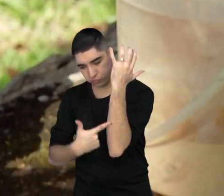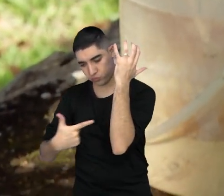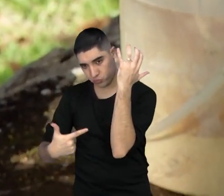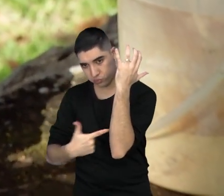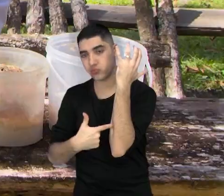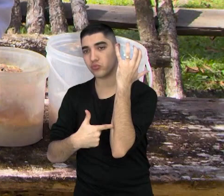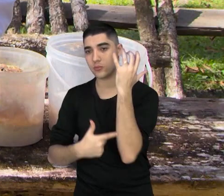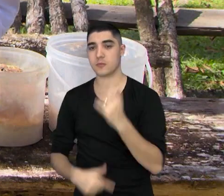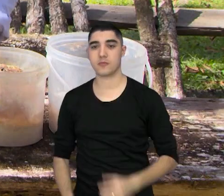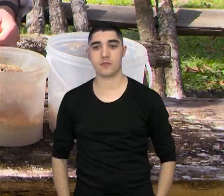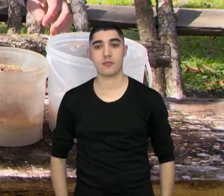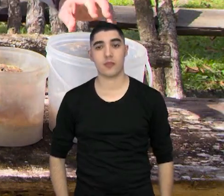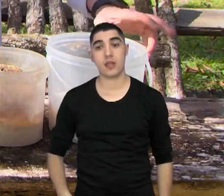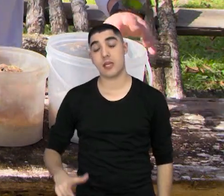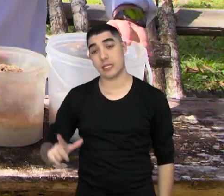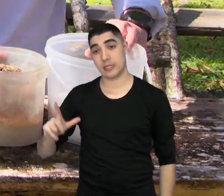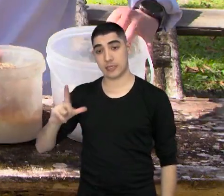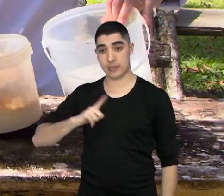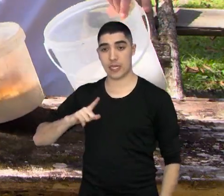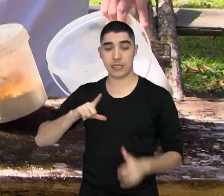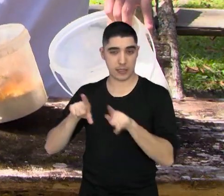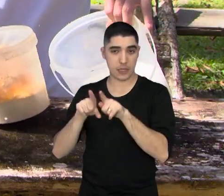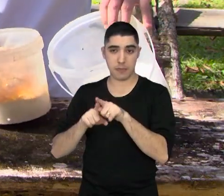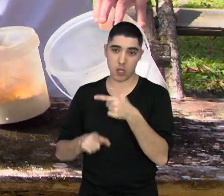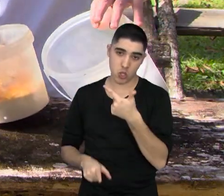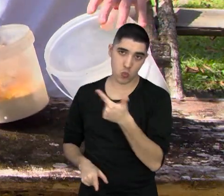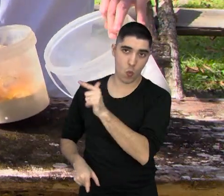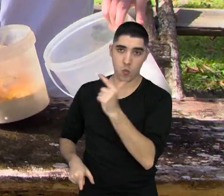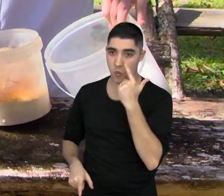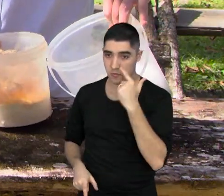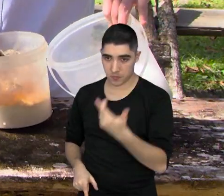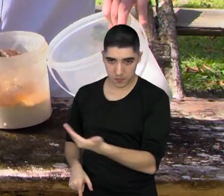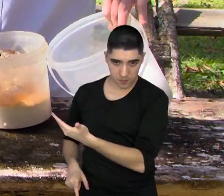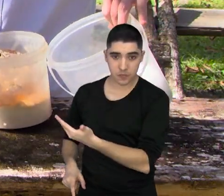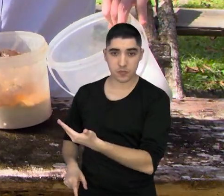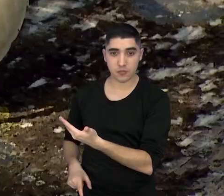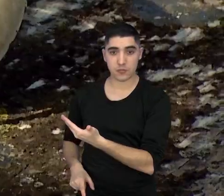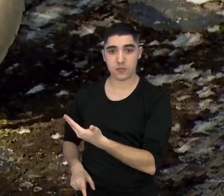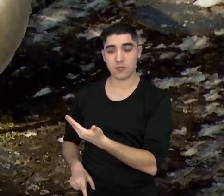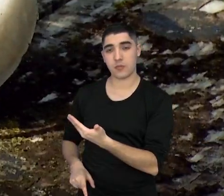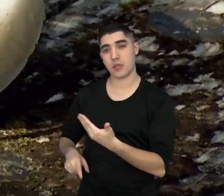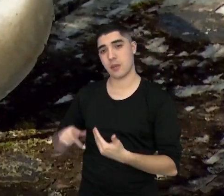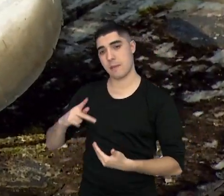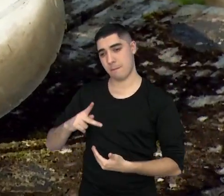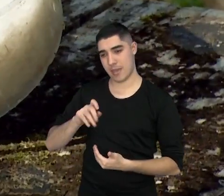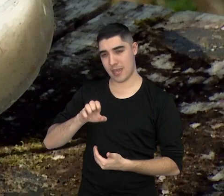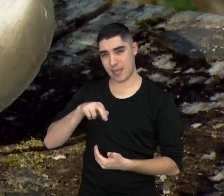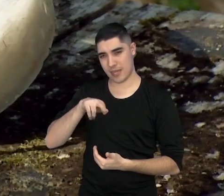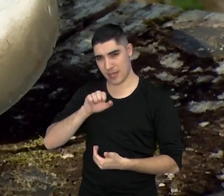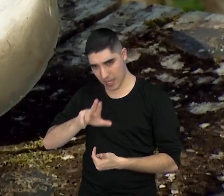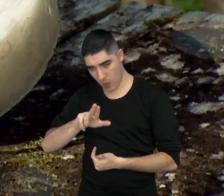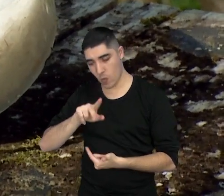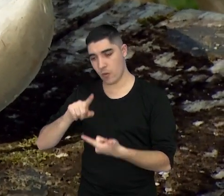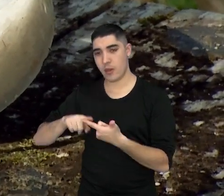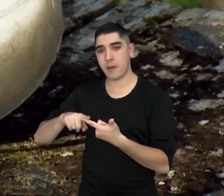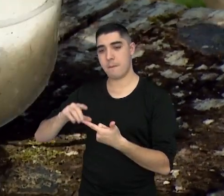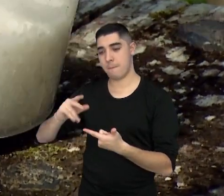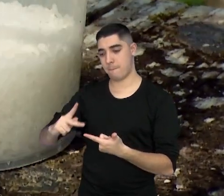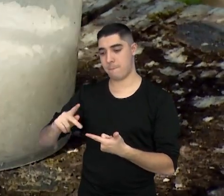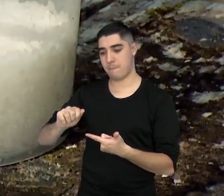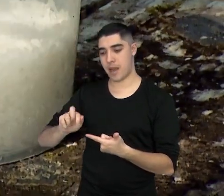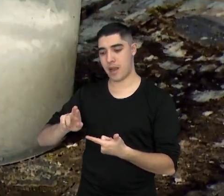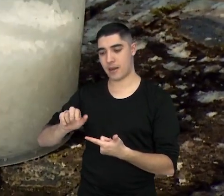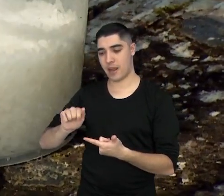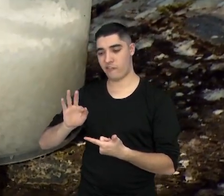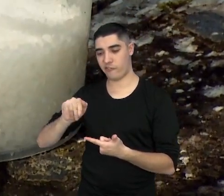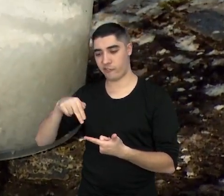shiitake. Entendi. E aí nós temos aqui um outro material, que é o final, isso aqui é o breu e isso aqui é a parafina. Isso